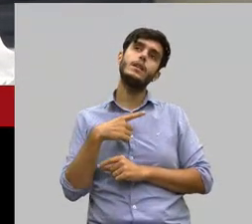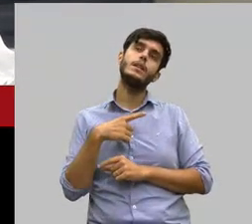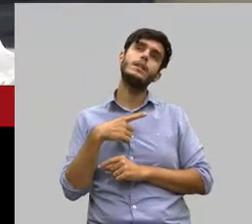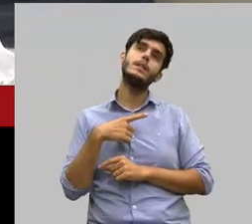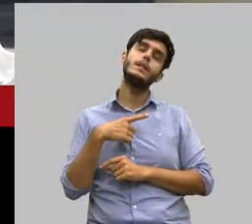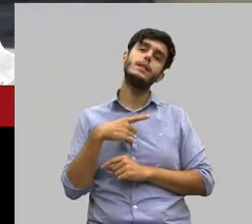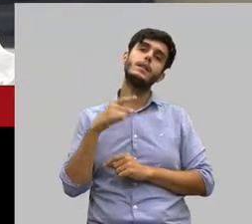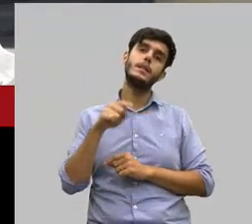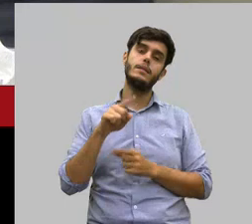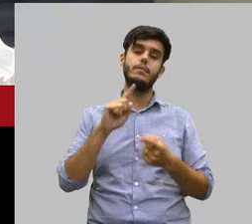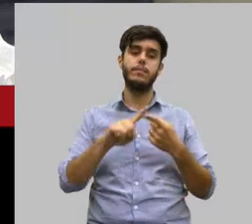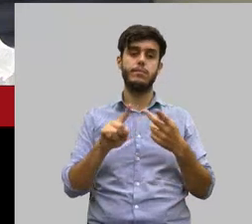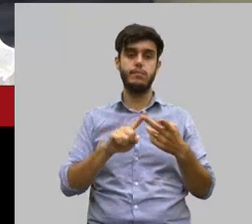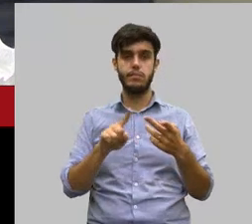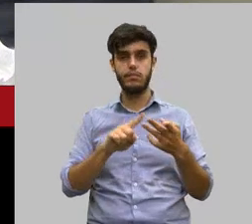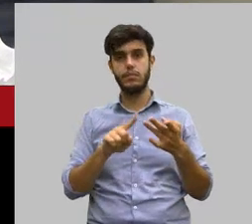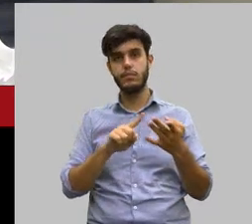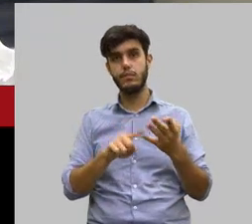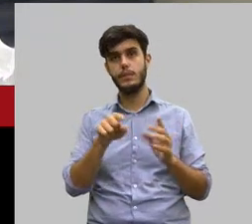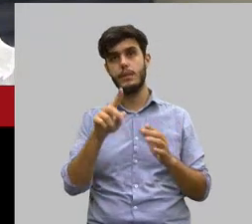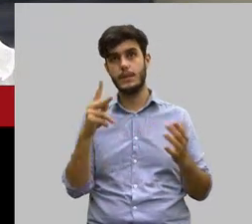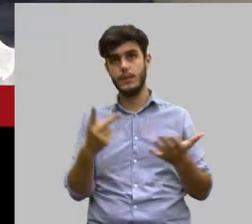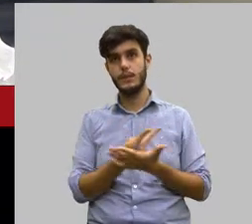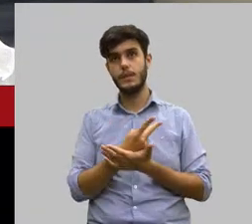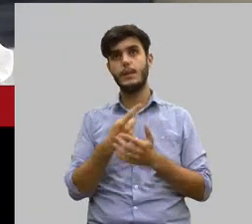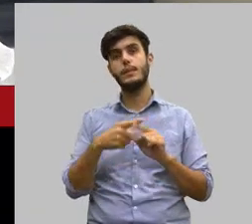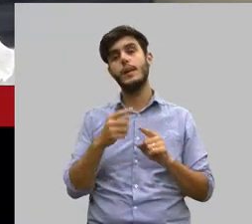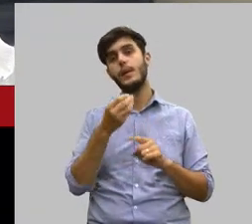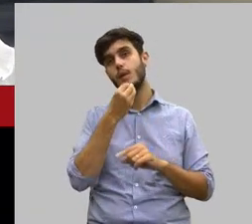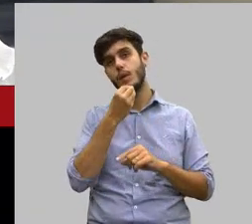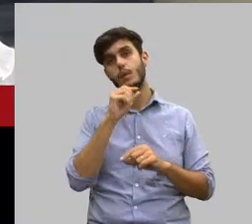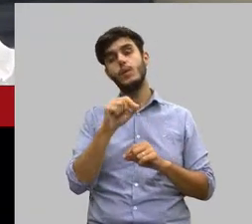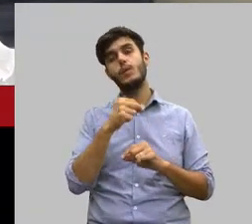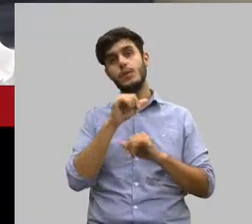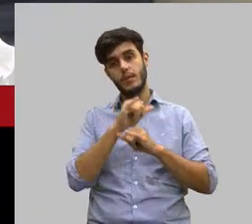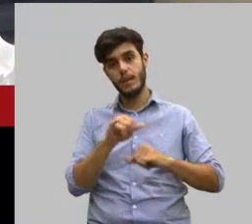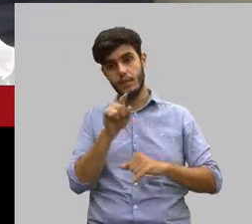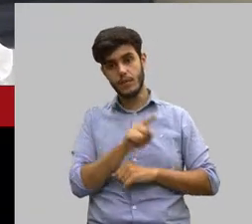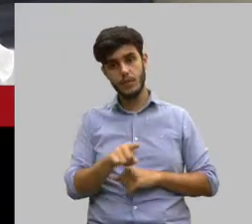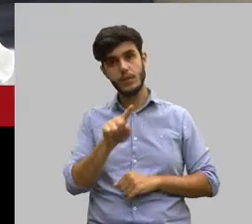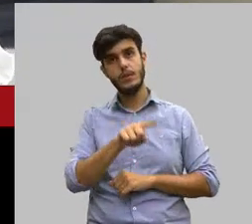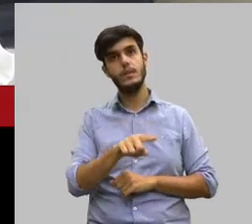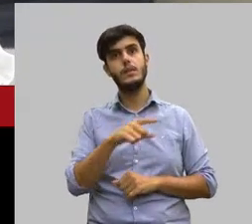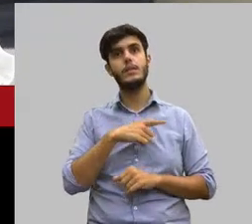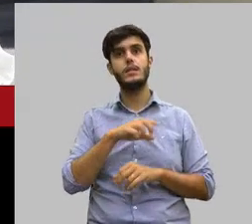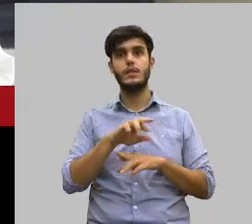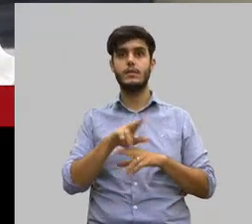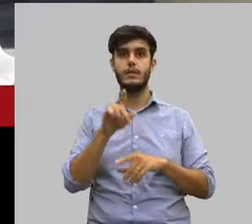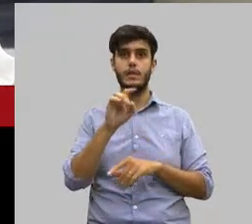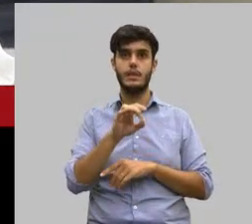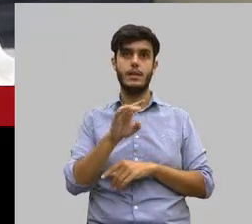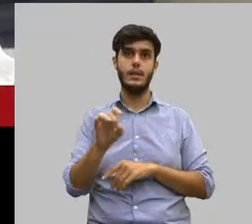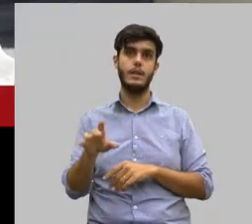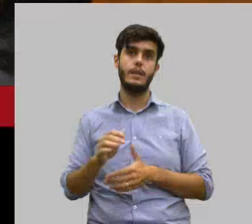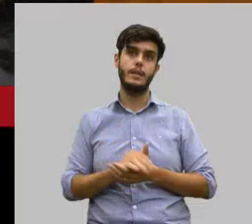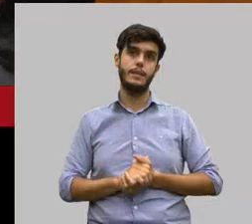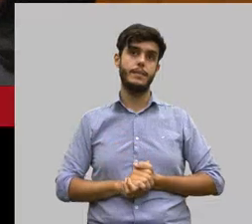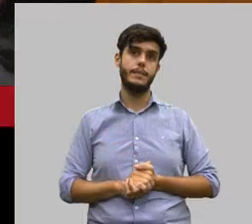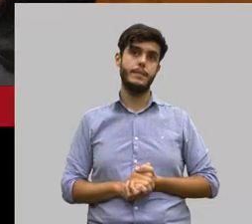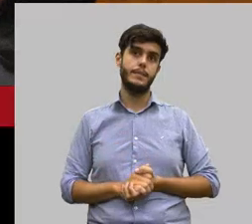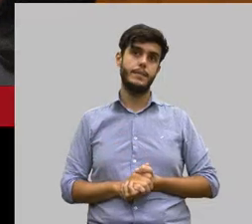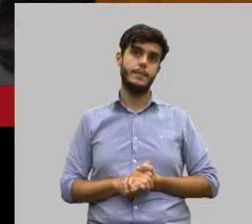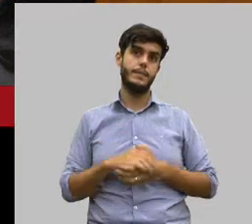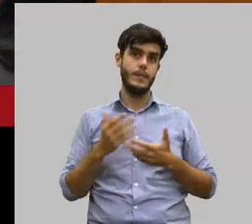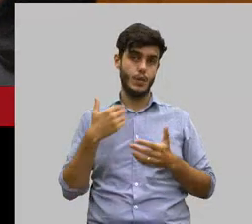essa todas essas naturezas Mas oportunamente então eu trago pro senhor né Essa distinção de cada uma delas Tá mas então Deixa eu entender